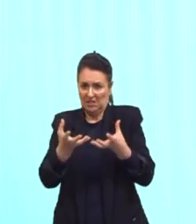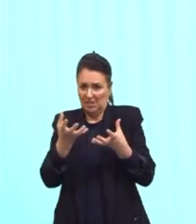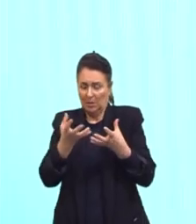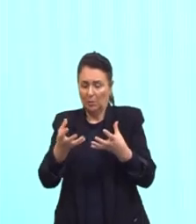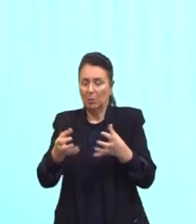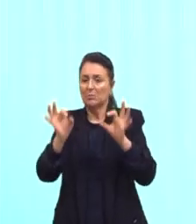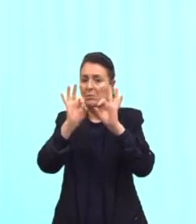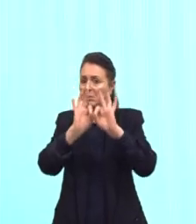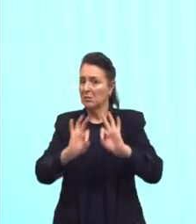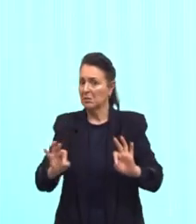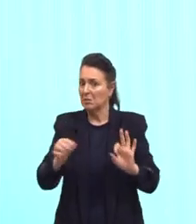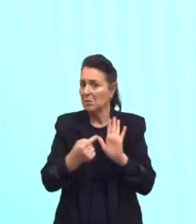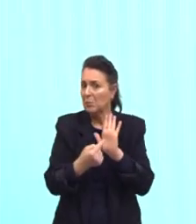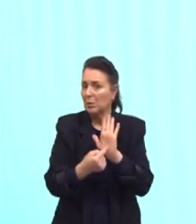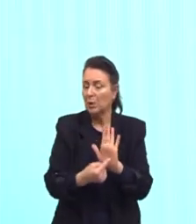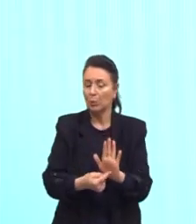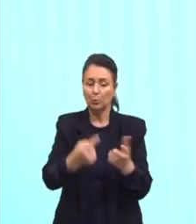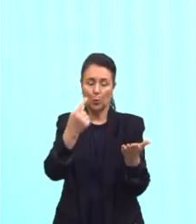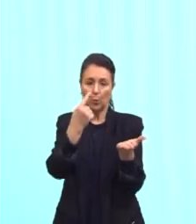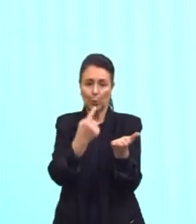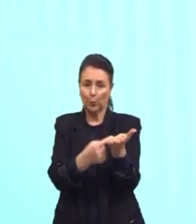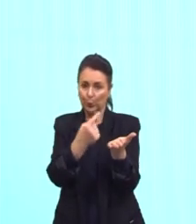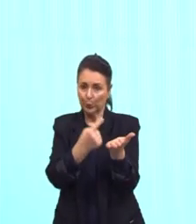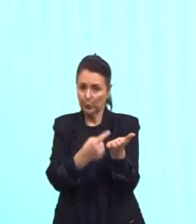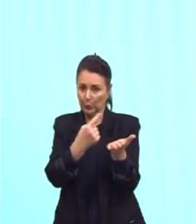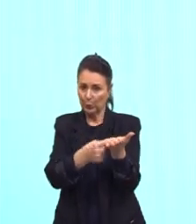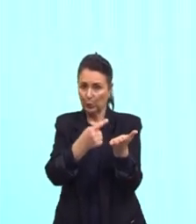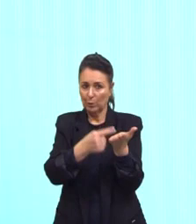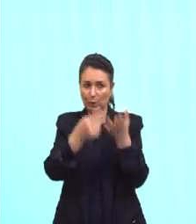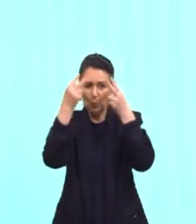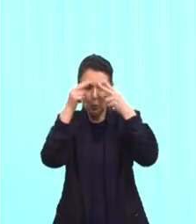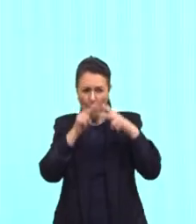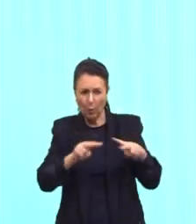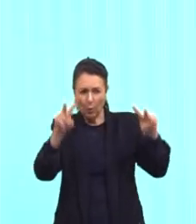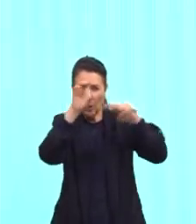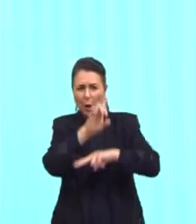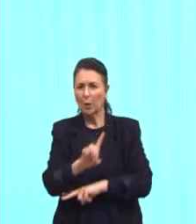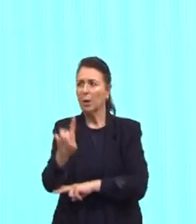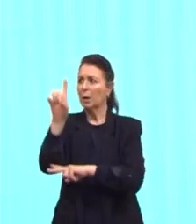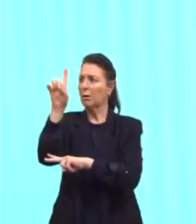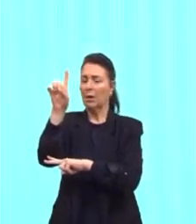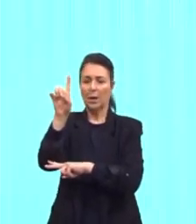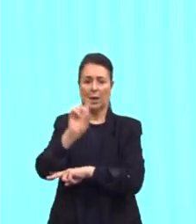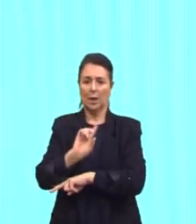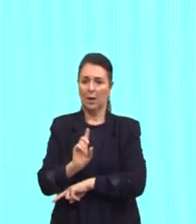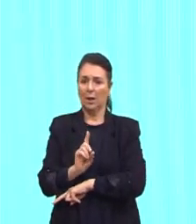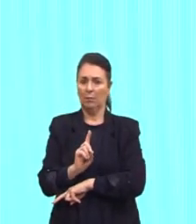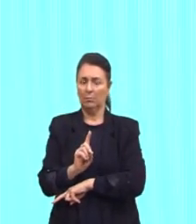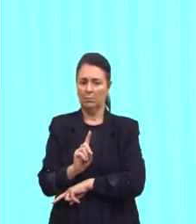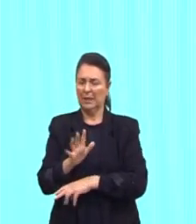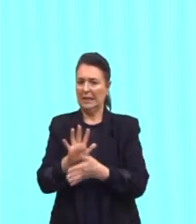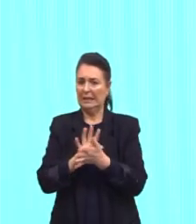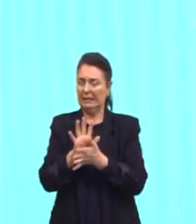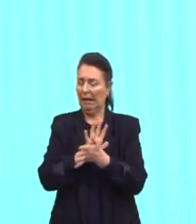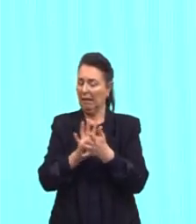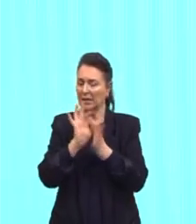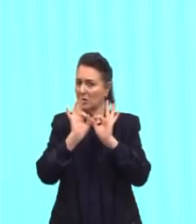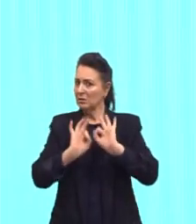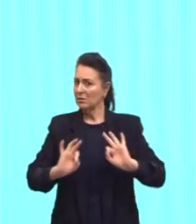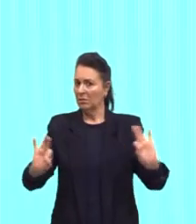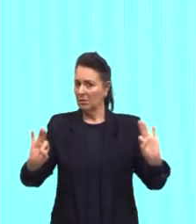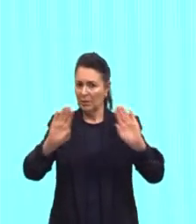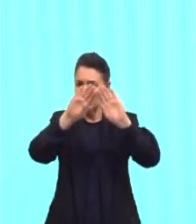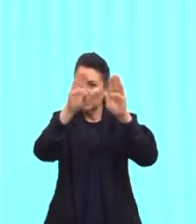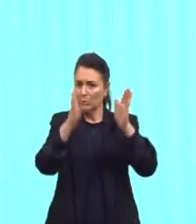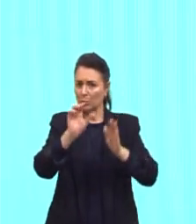simplicidade demonstrando compromisso com a contemplação do divino também não né não tem nada de simples aqui nas esculturas